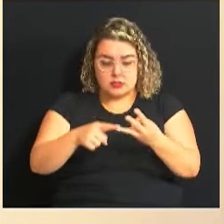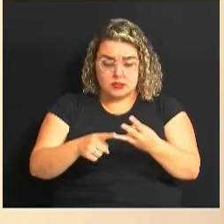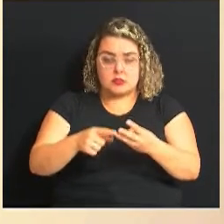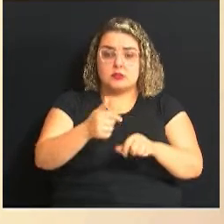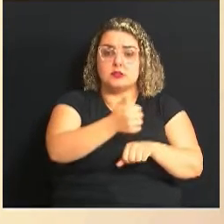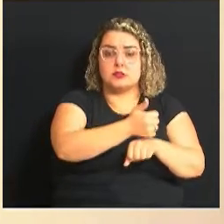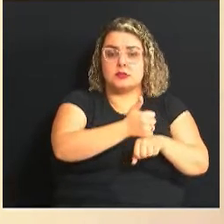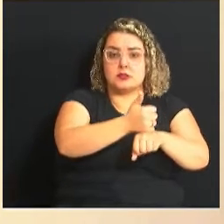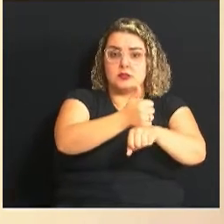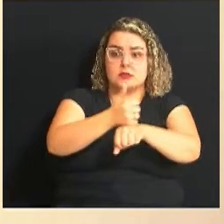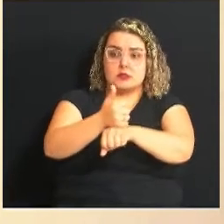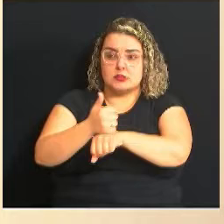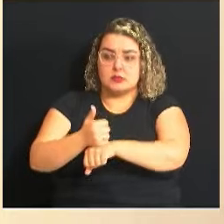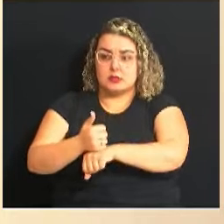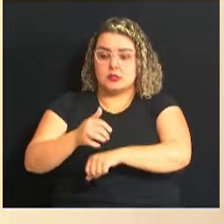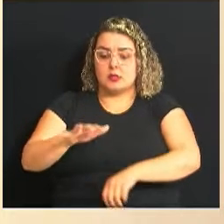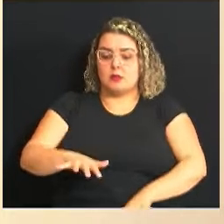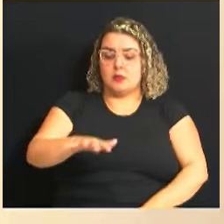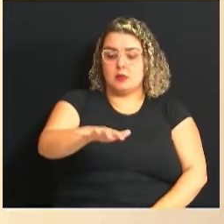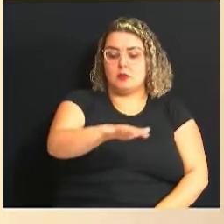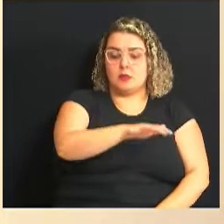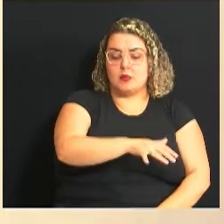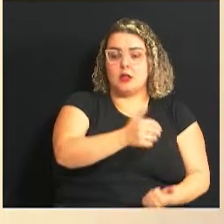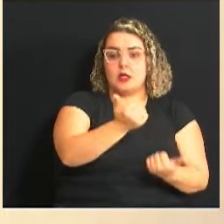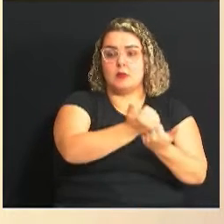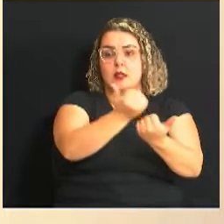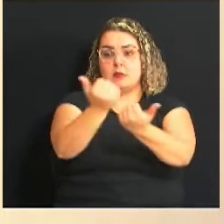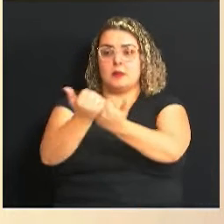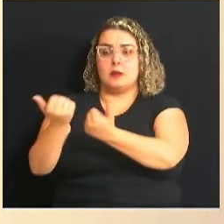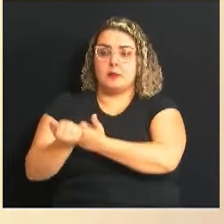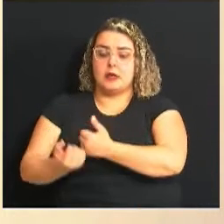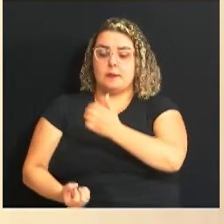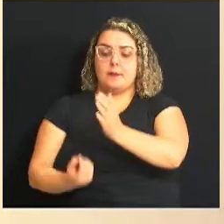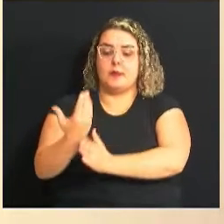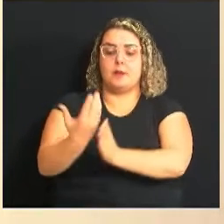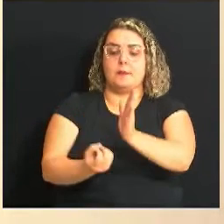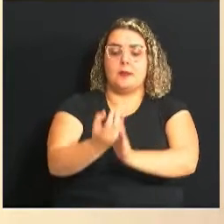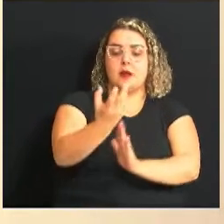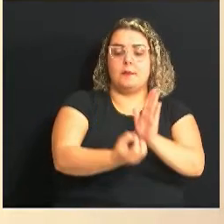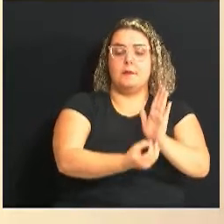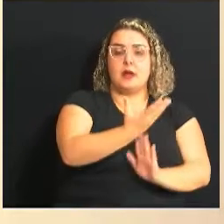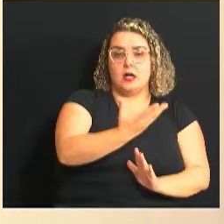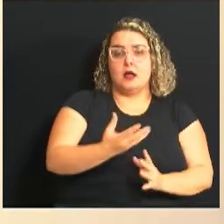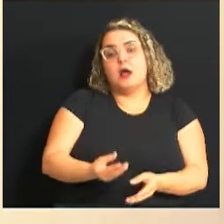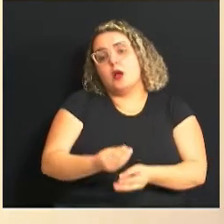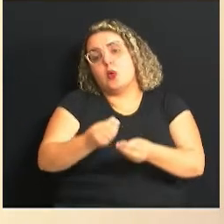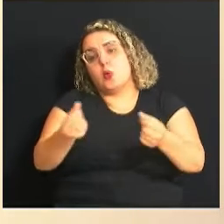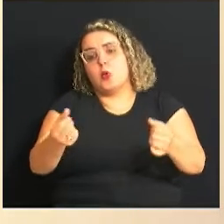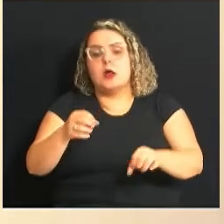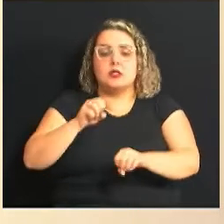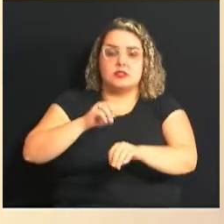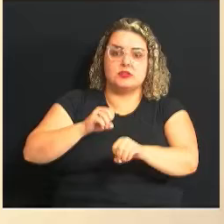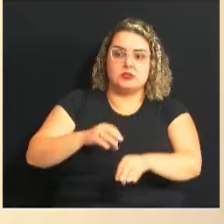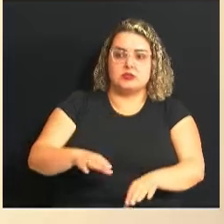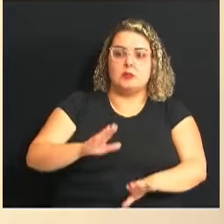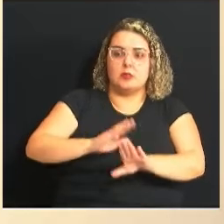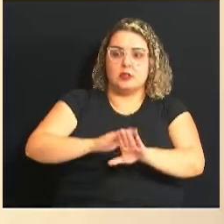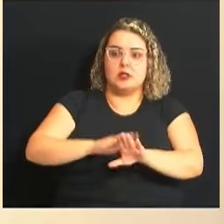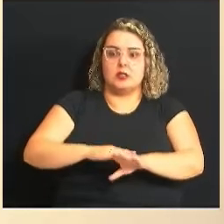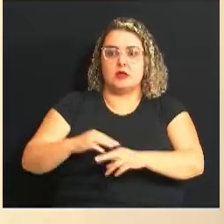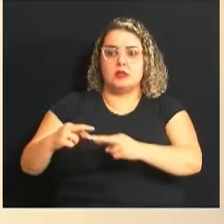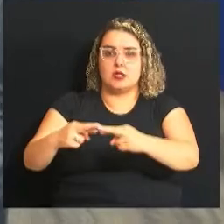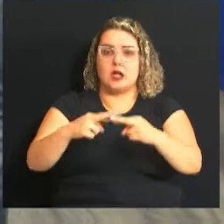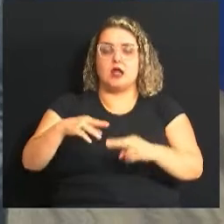profissionais, essas 3 categorias de cargo que estão sendo criados, visam melhorar, obviamente, a qualidade da educação praticada na rede municipal de